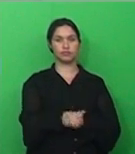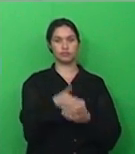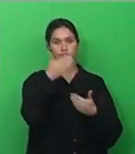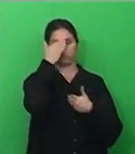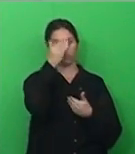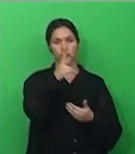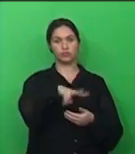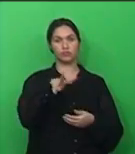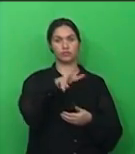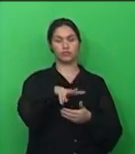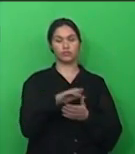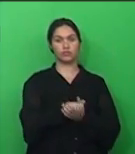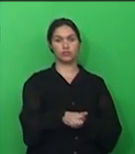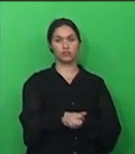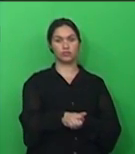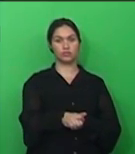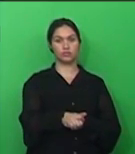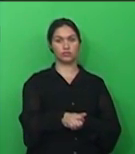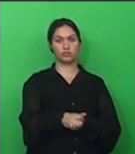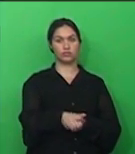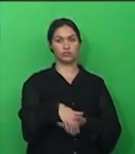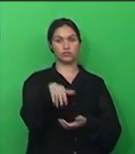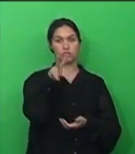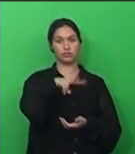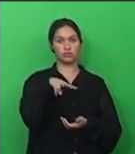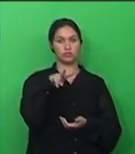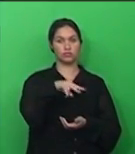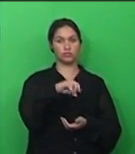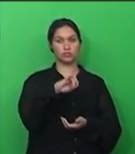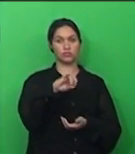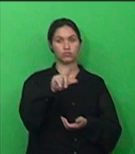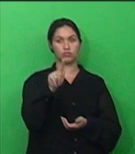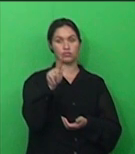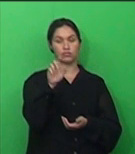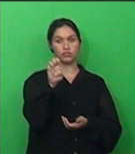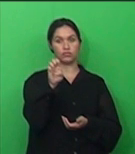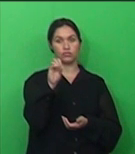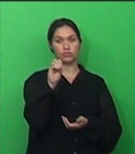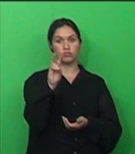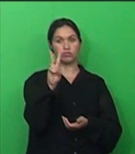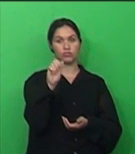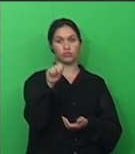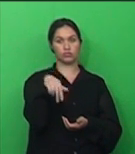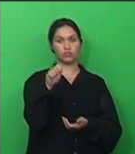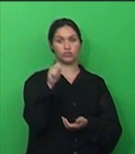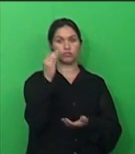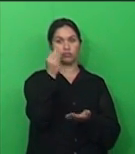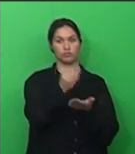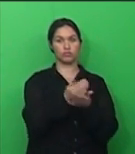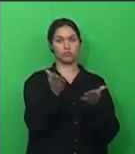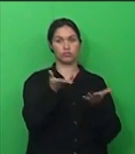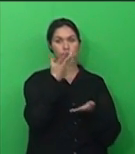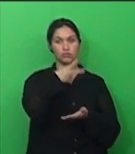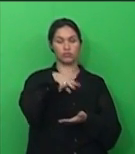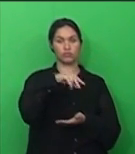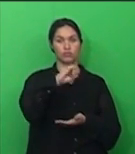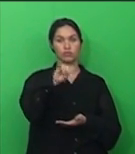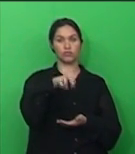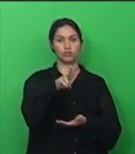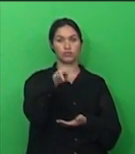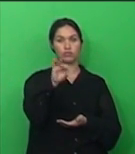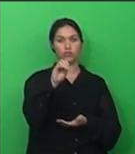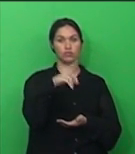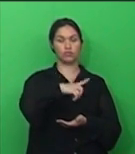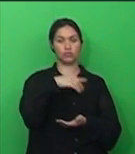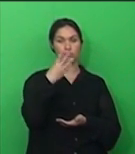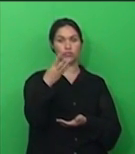senhores vereadores. Com a palavra a vereadora Giovana Zanetti, ausente. Com a palavra o vereador Júlio Kaminski. Vossa Excelência dispõe de